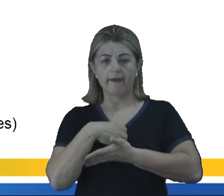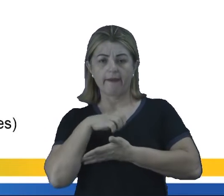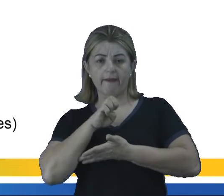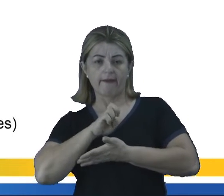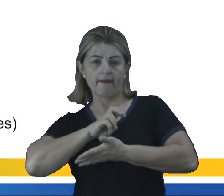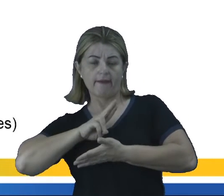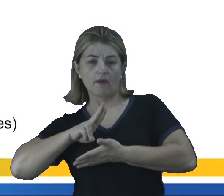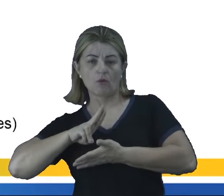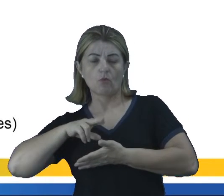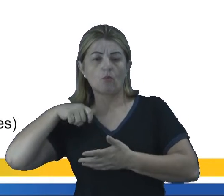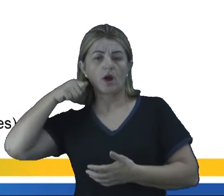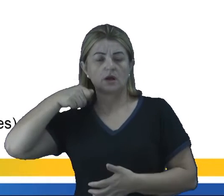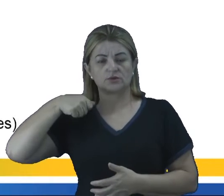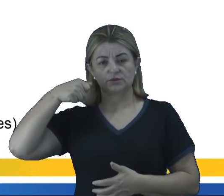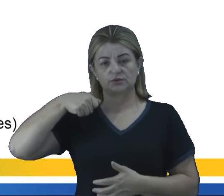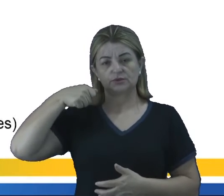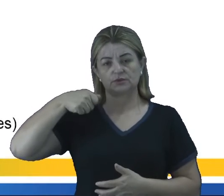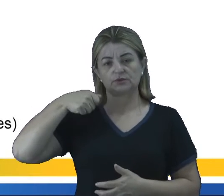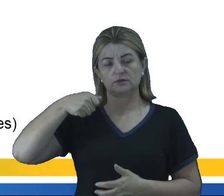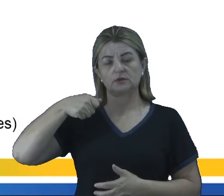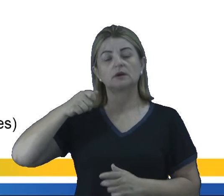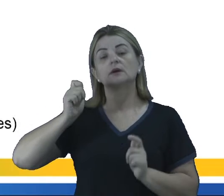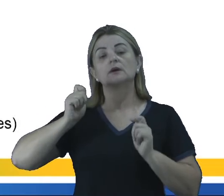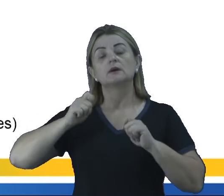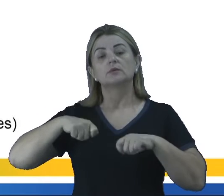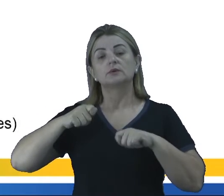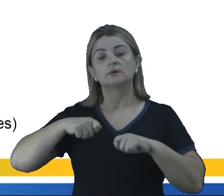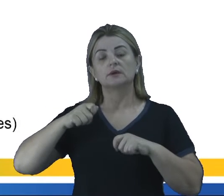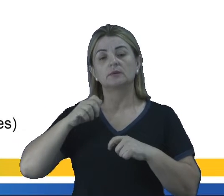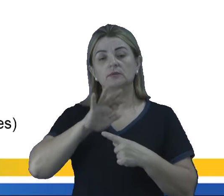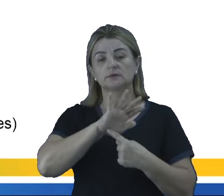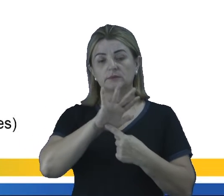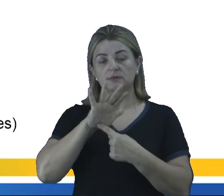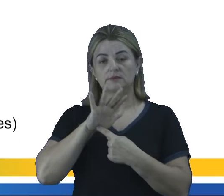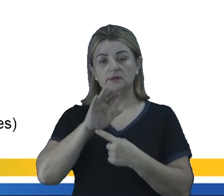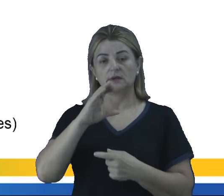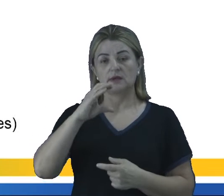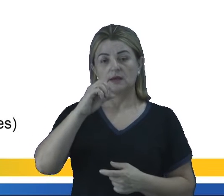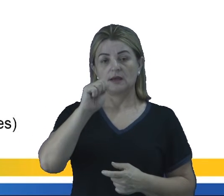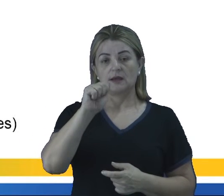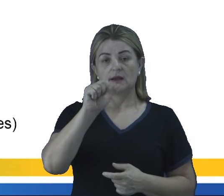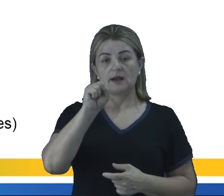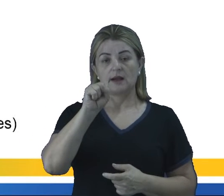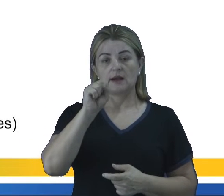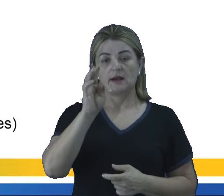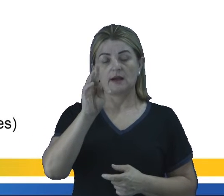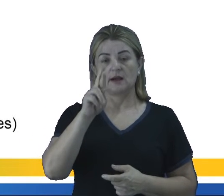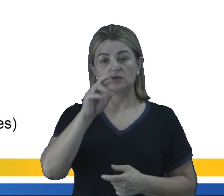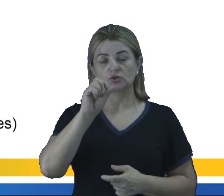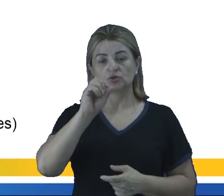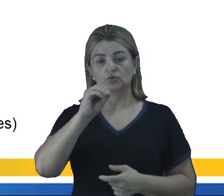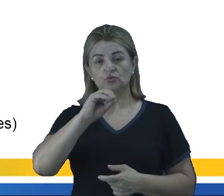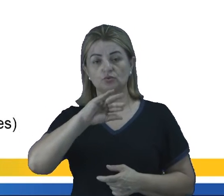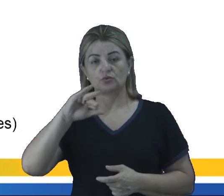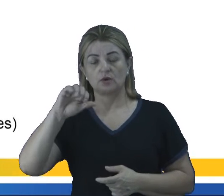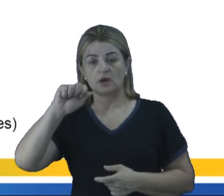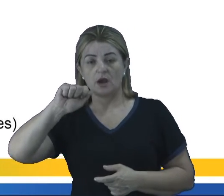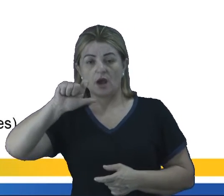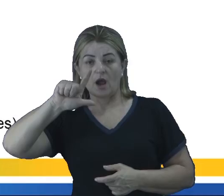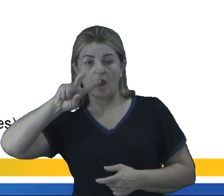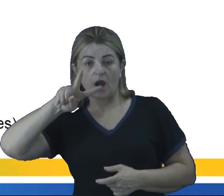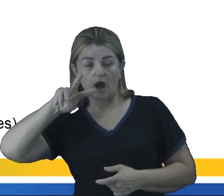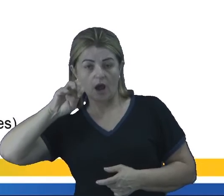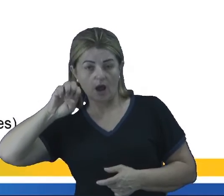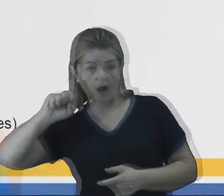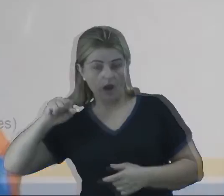sim, de modo autônomo você conseguirá fazer mais questões e acompanhar os gabaritos também. Claro que aqui nas aulas também há